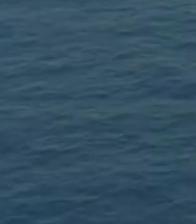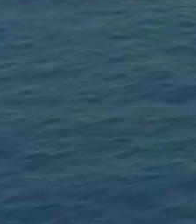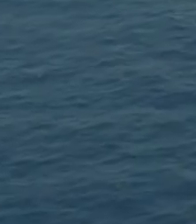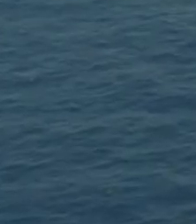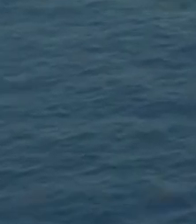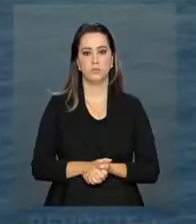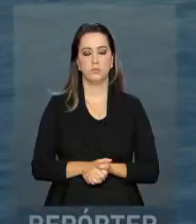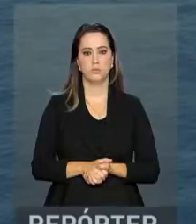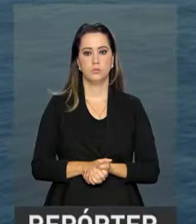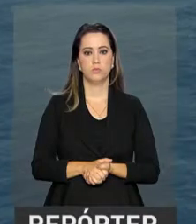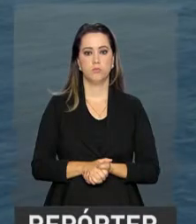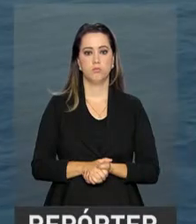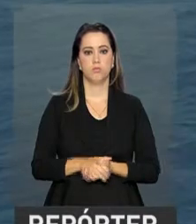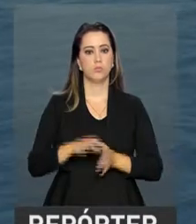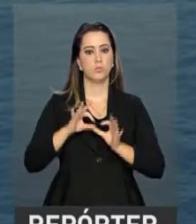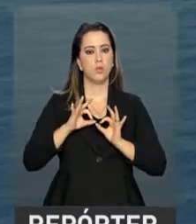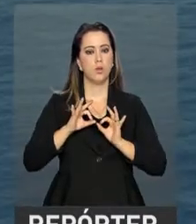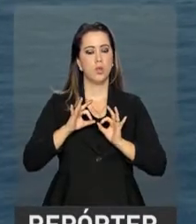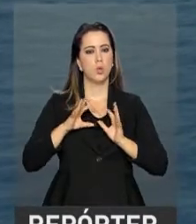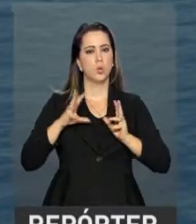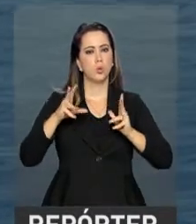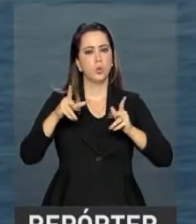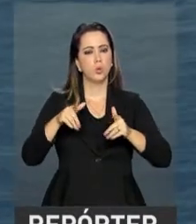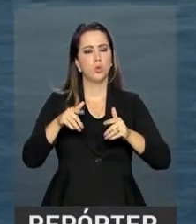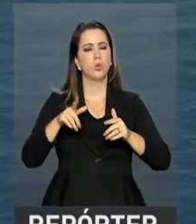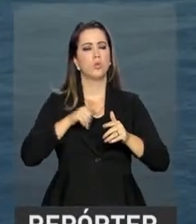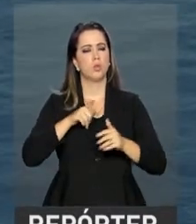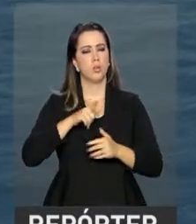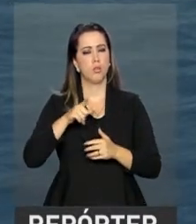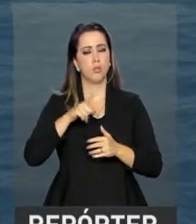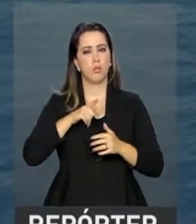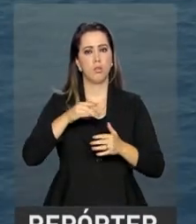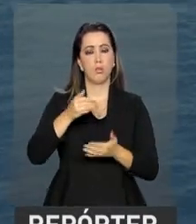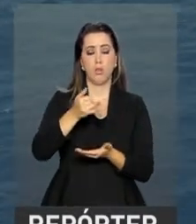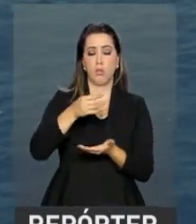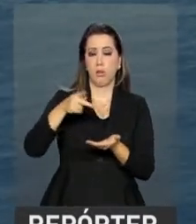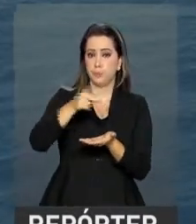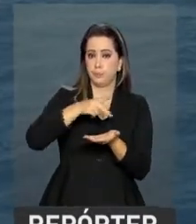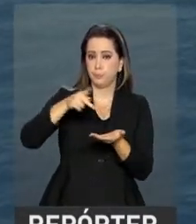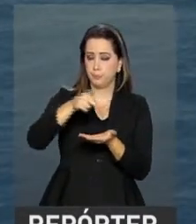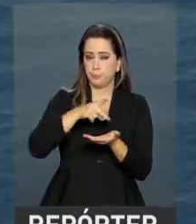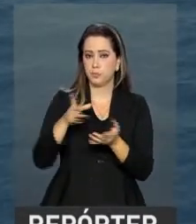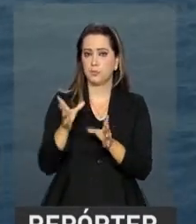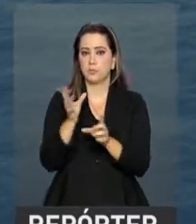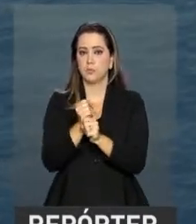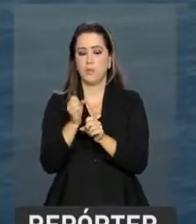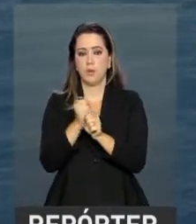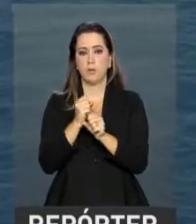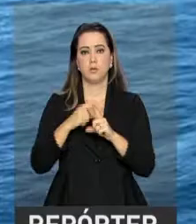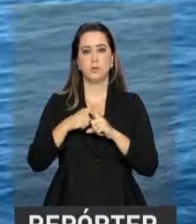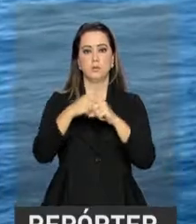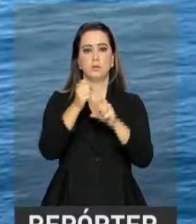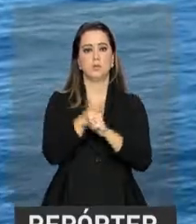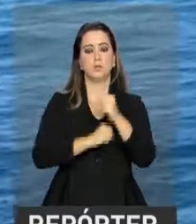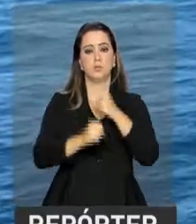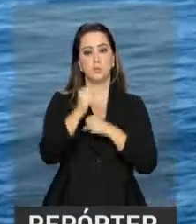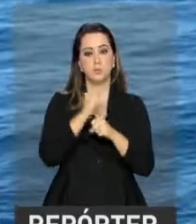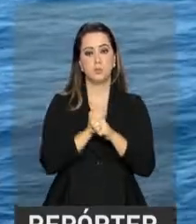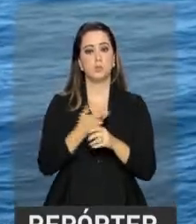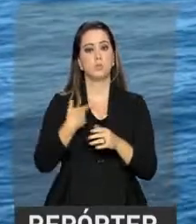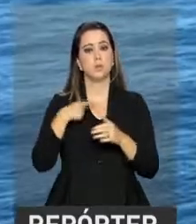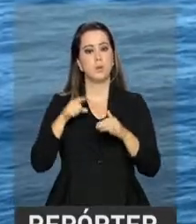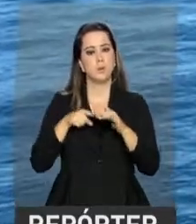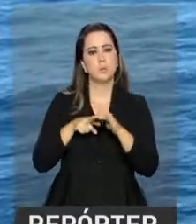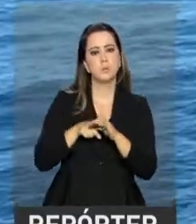autossuficiente na produção de petróleo o brasil registrou saldo positivo no setor no ano passado segundo dados